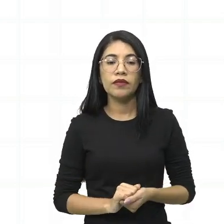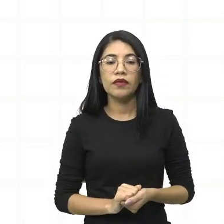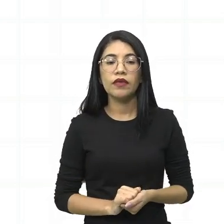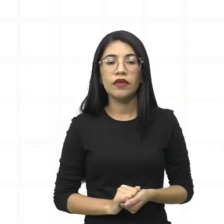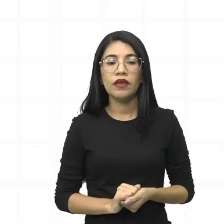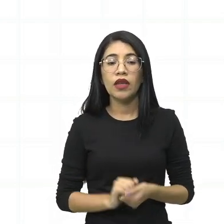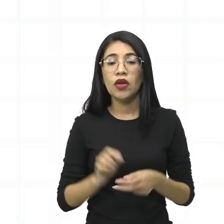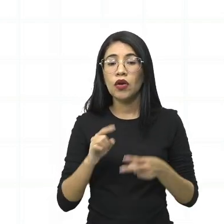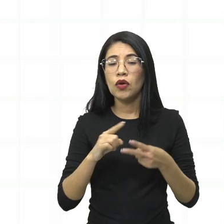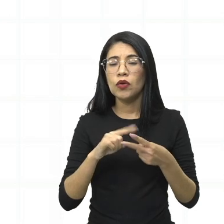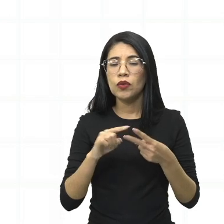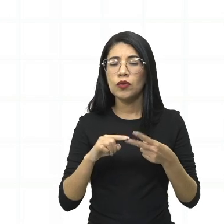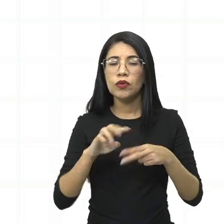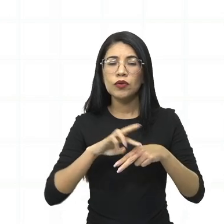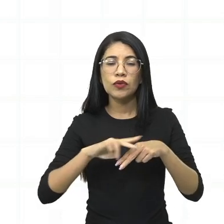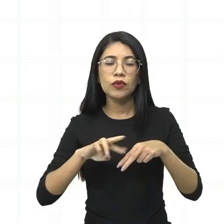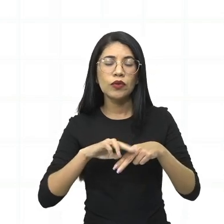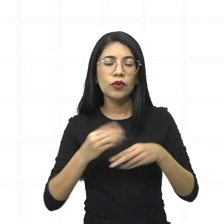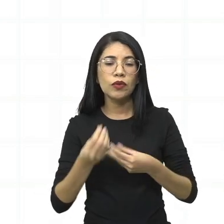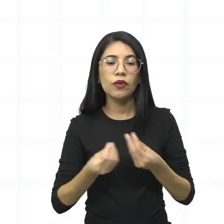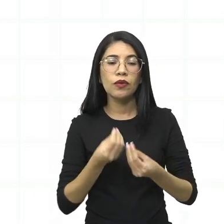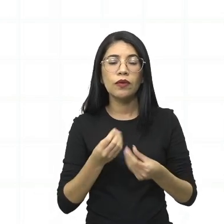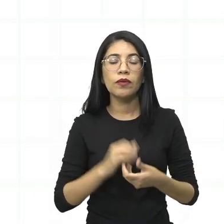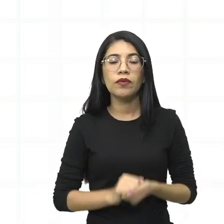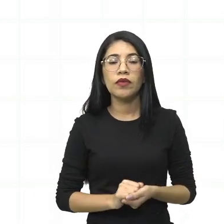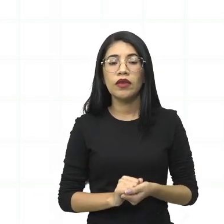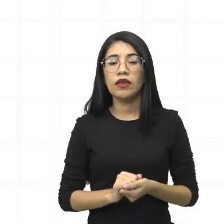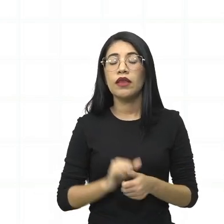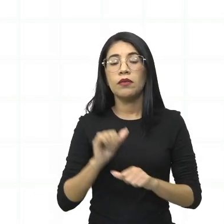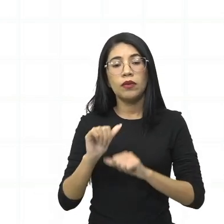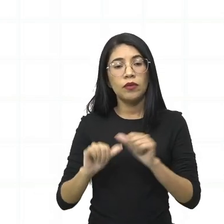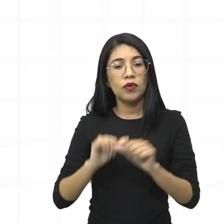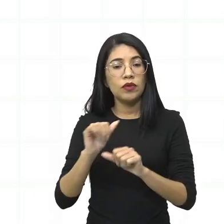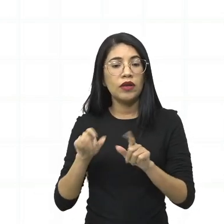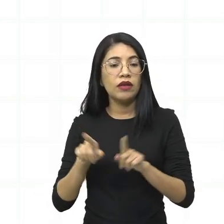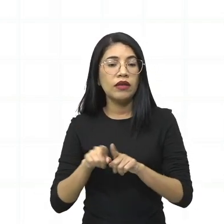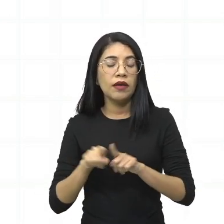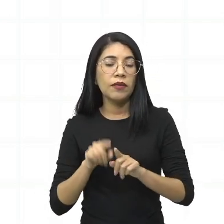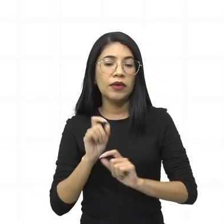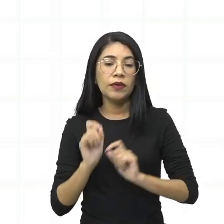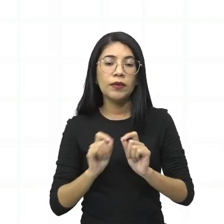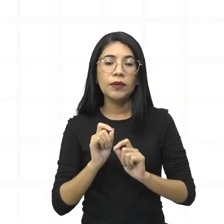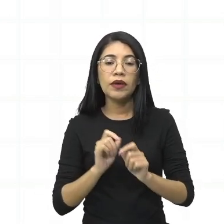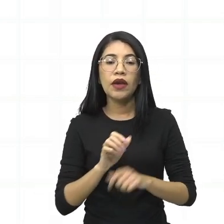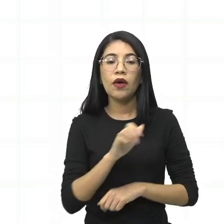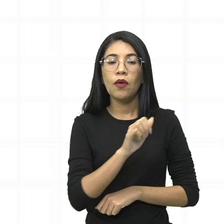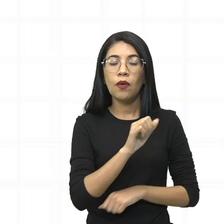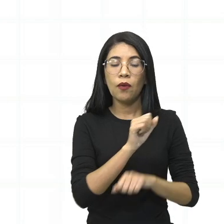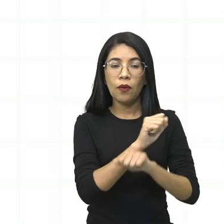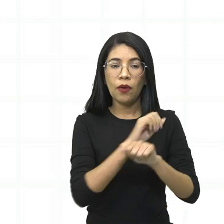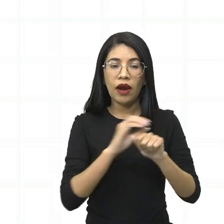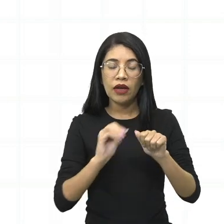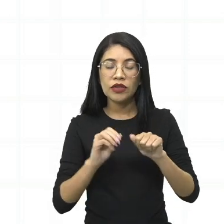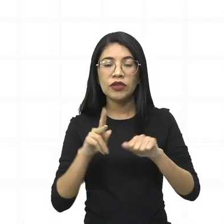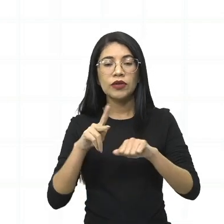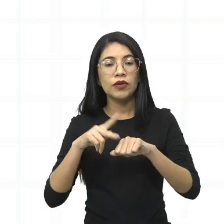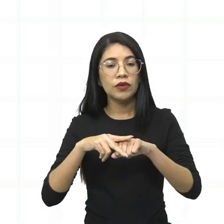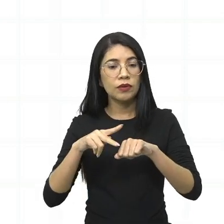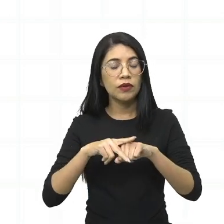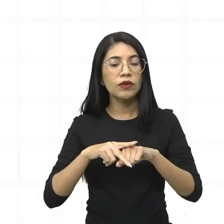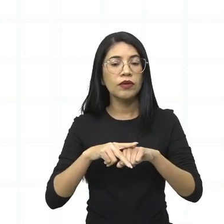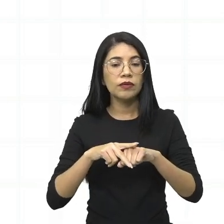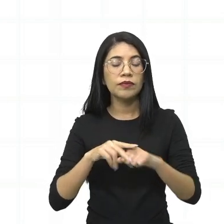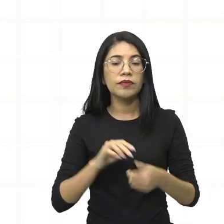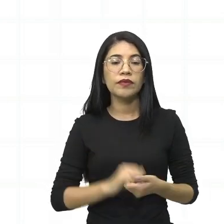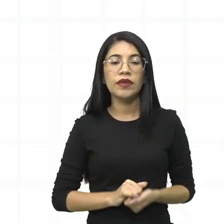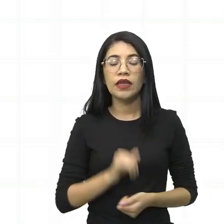gêneros. Ele é a criança, ela é a criança. Eu troquei o pronome e vou trocar também o nosso... desculpa, não